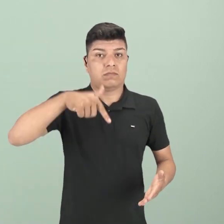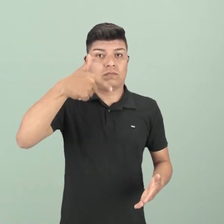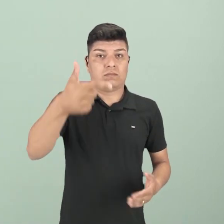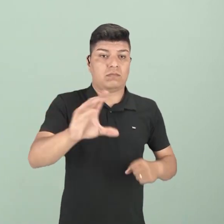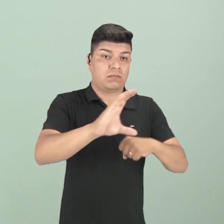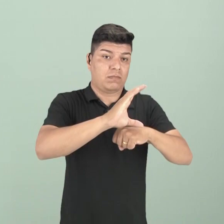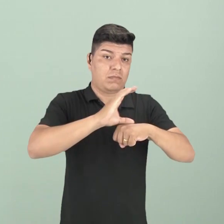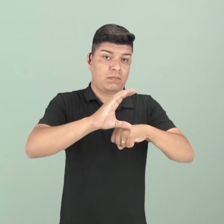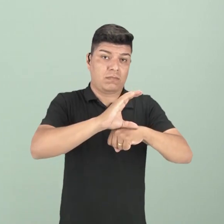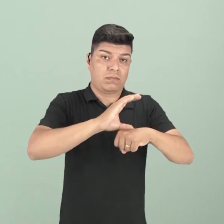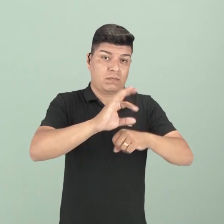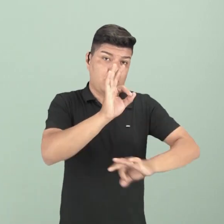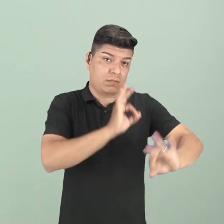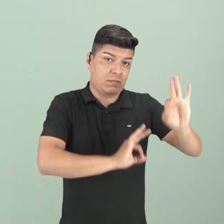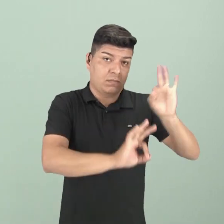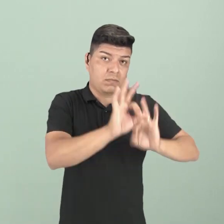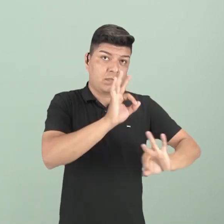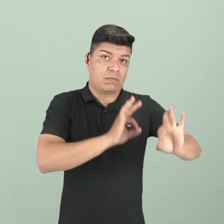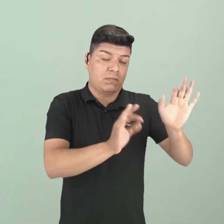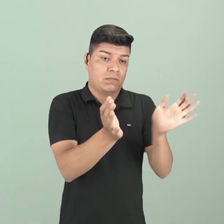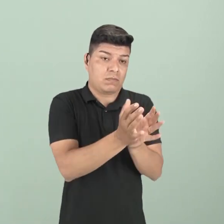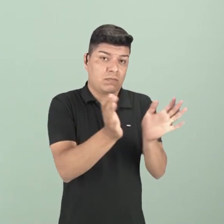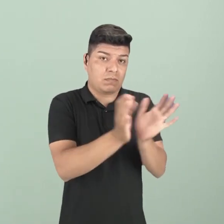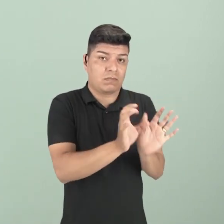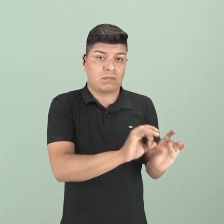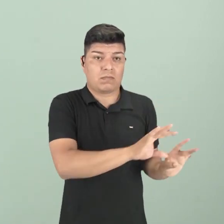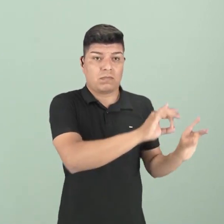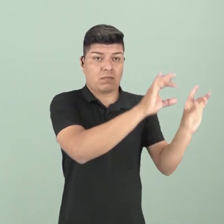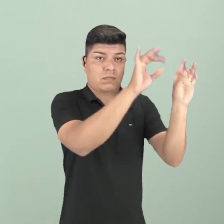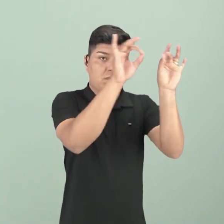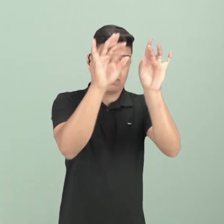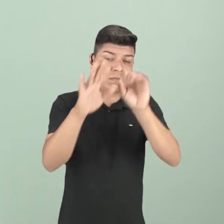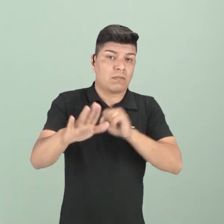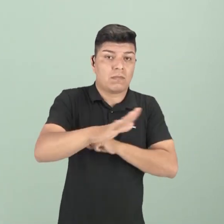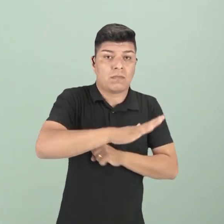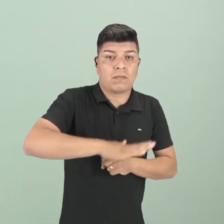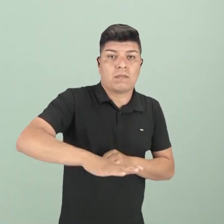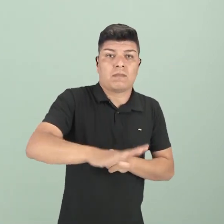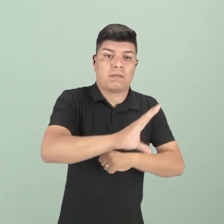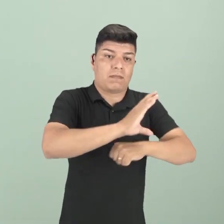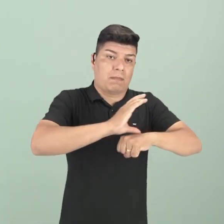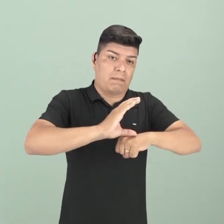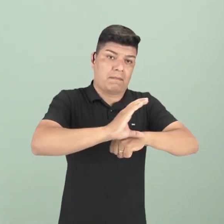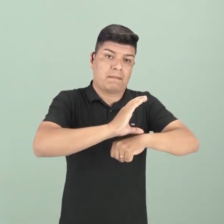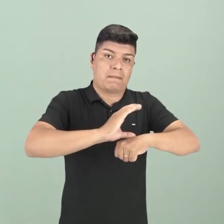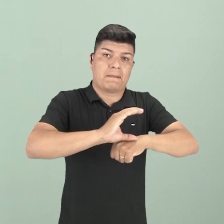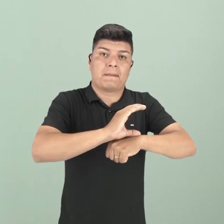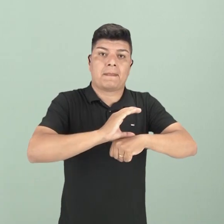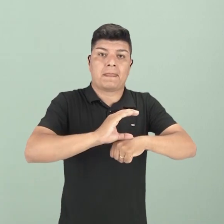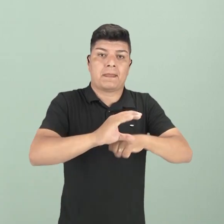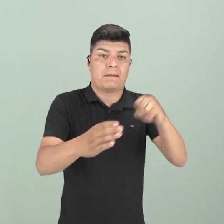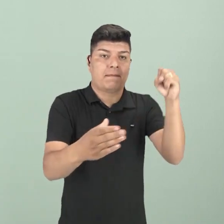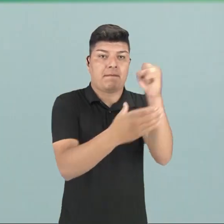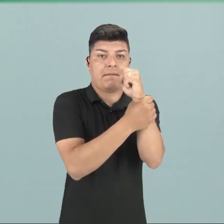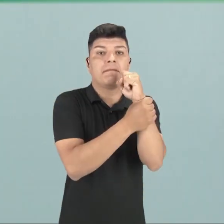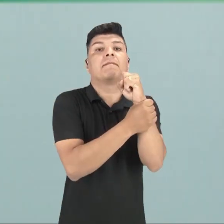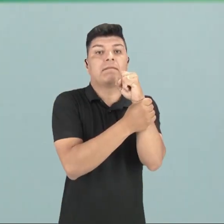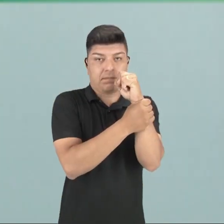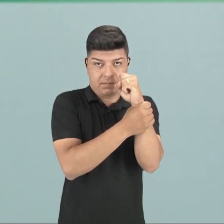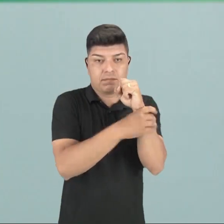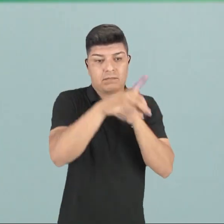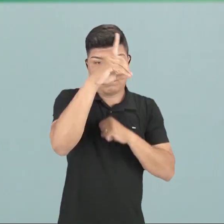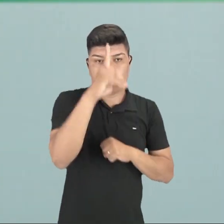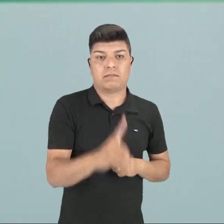a Constituição, foi elaborado um conjunto de leis específicos com base na Constituição para proteger e garantir